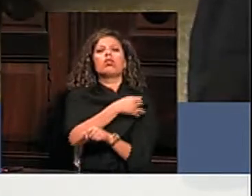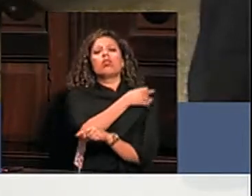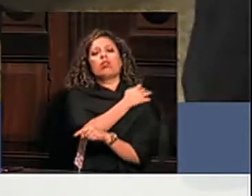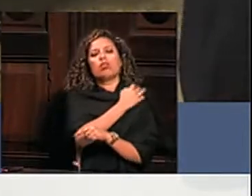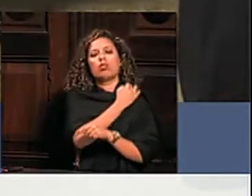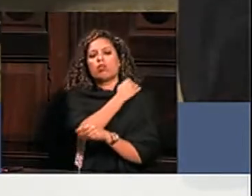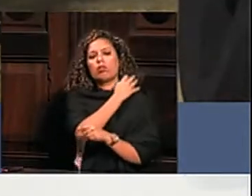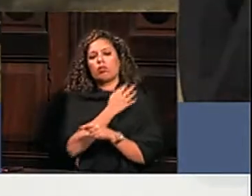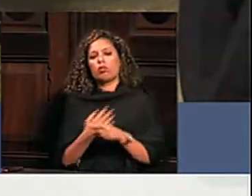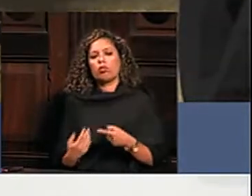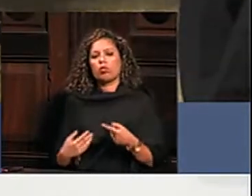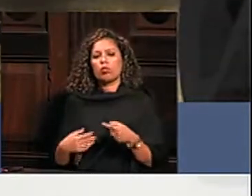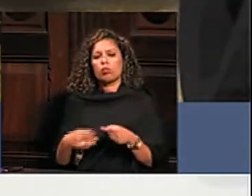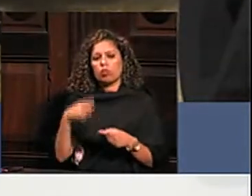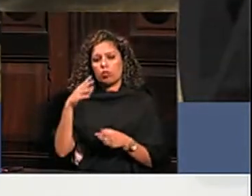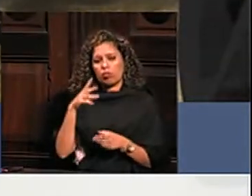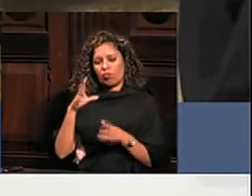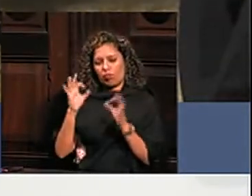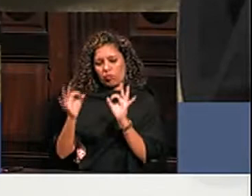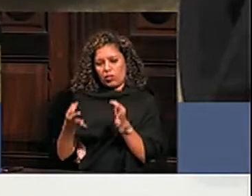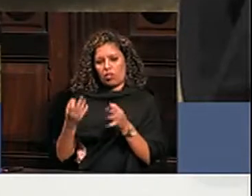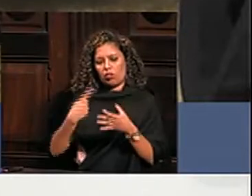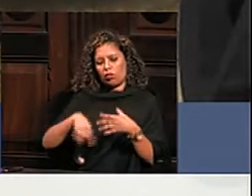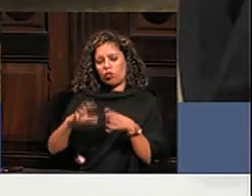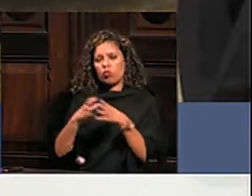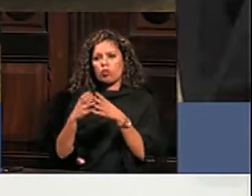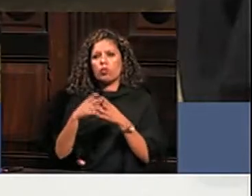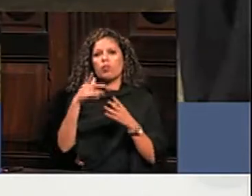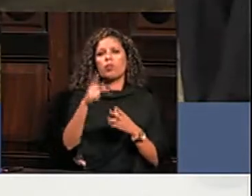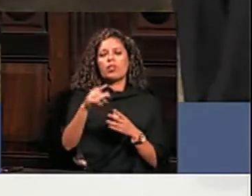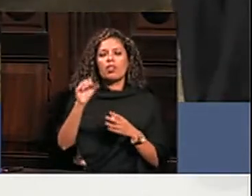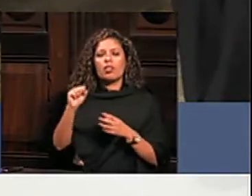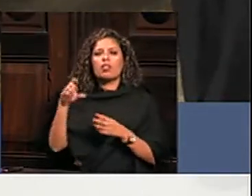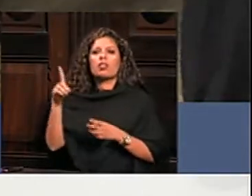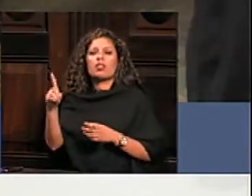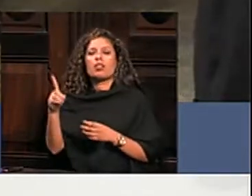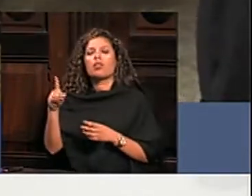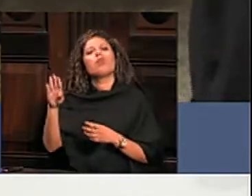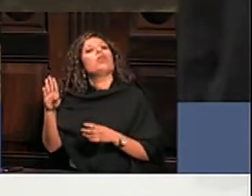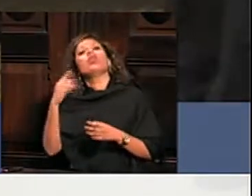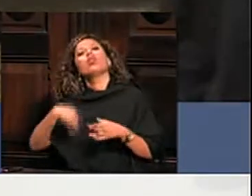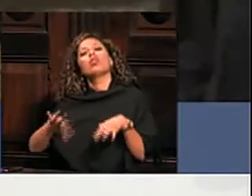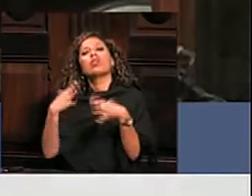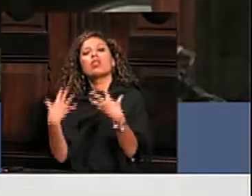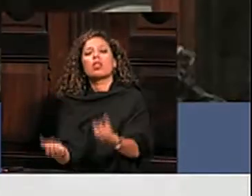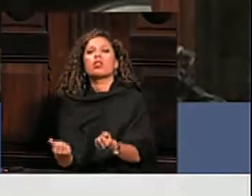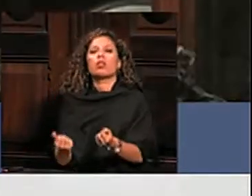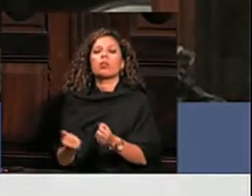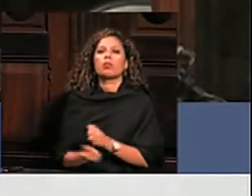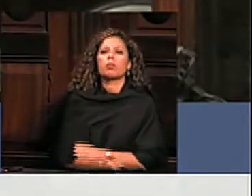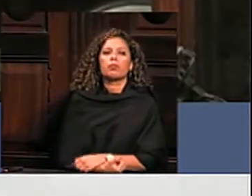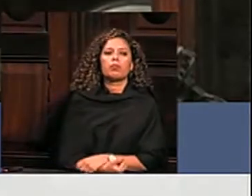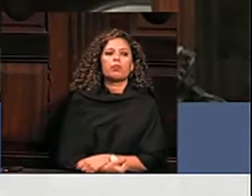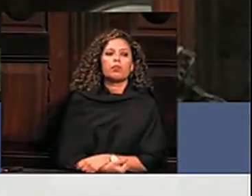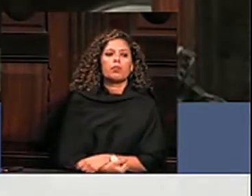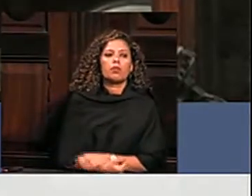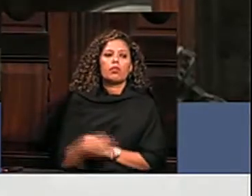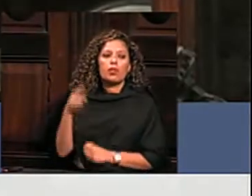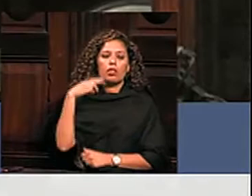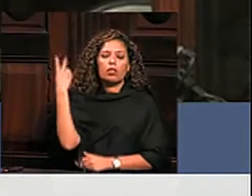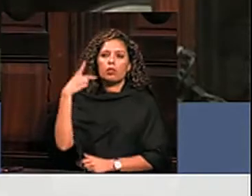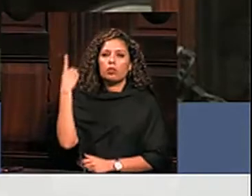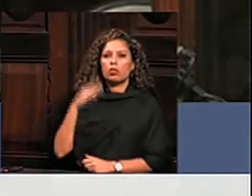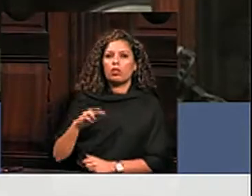coisa pública corretamente. Bancada do PSDB, integralmente, sim, a favor da controladoria do Estado. Deputado Valdec